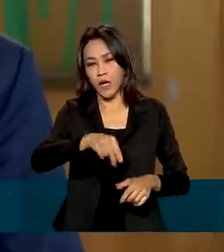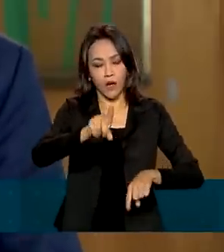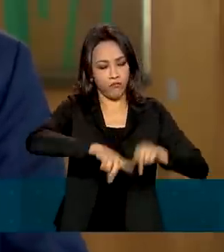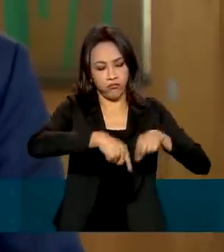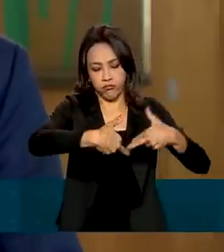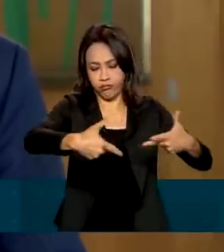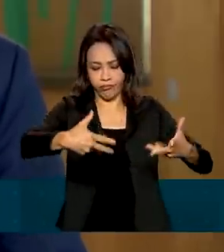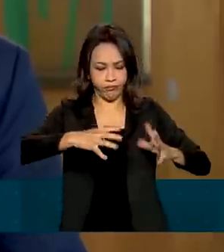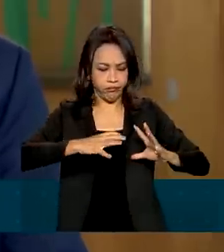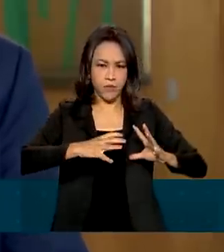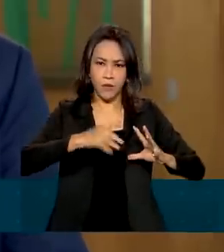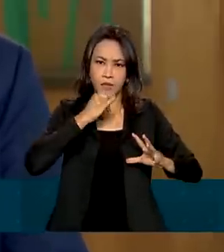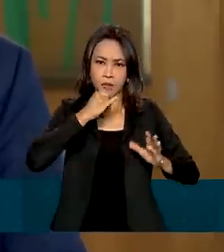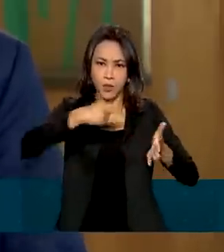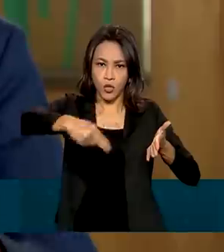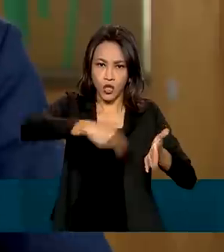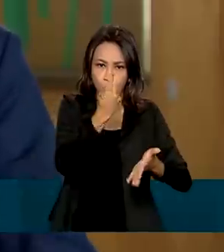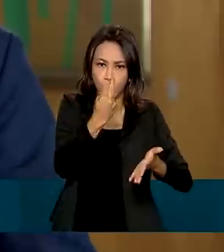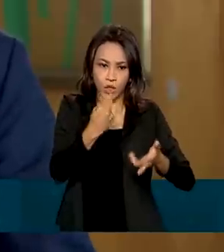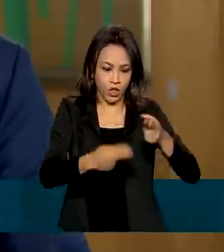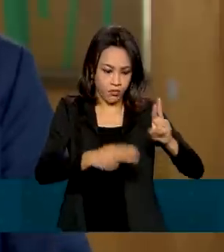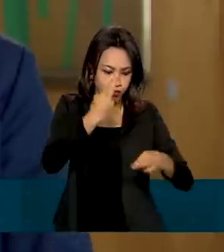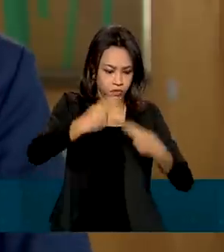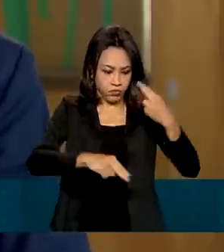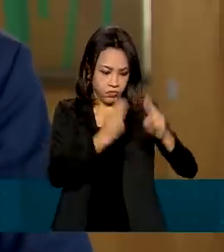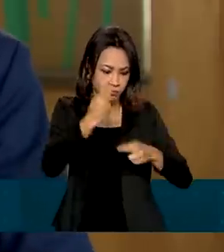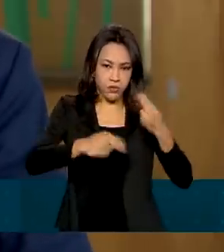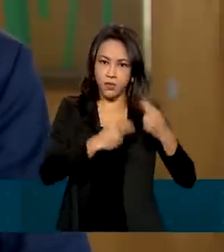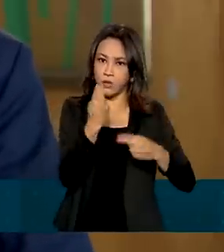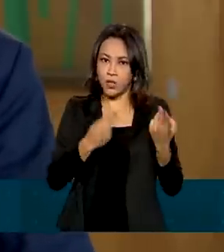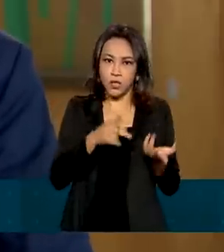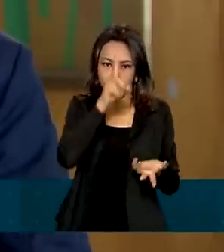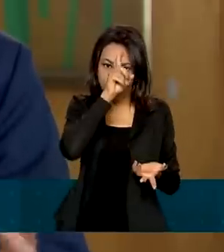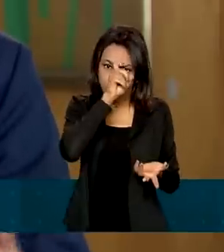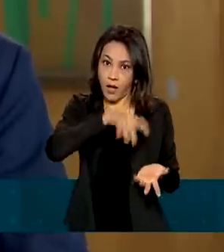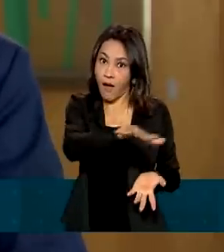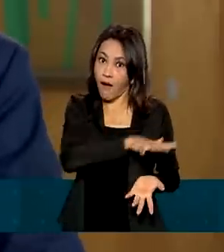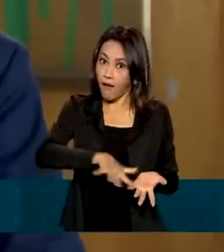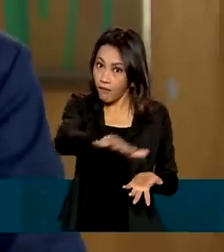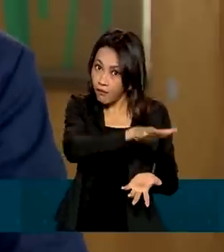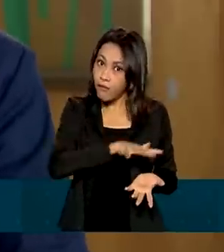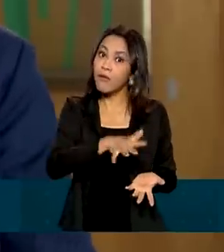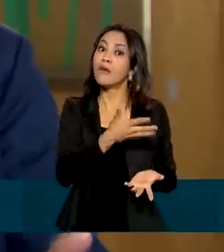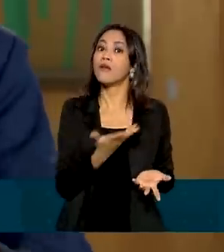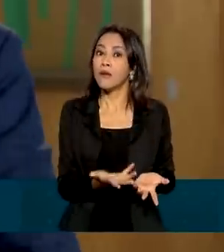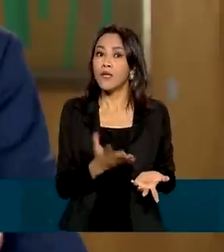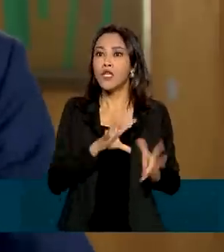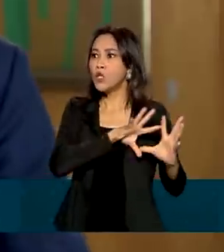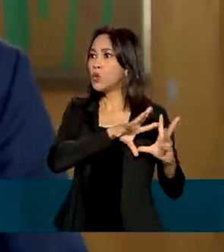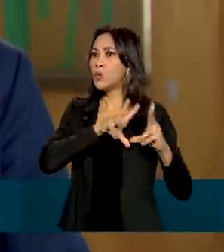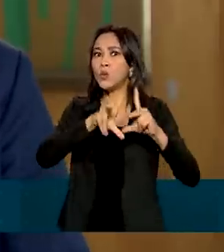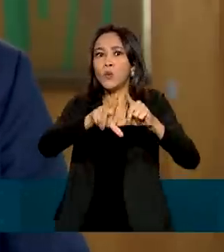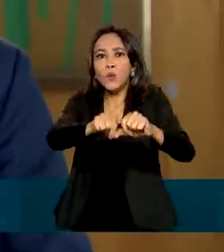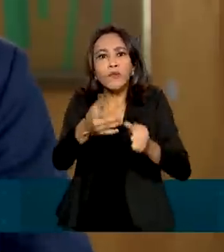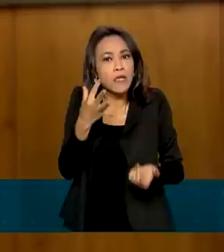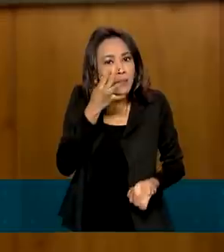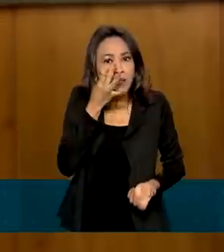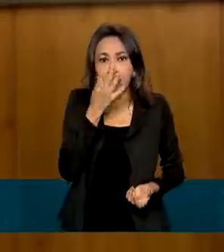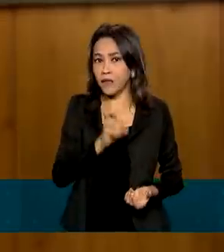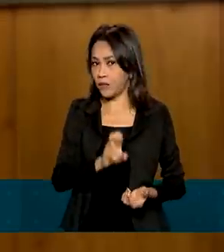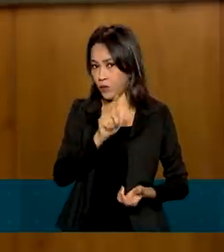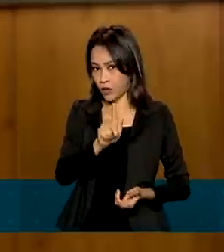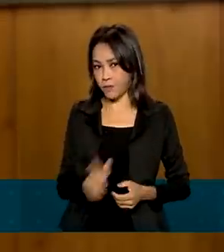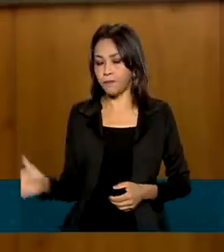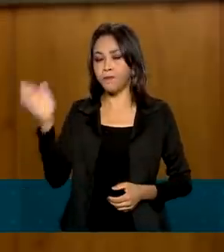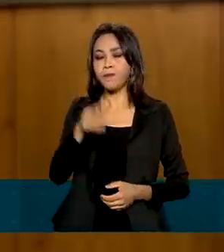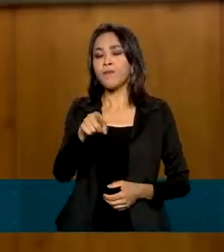com precisão cirúrgica. Cirurgias, no campo da medicina, em tudo vai se fazer presente o 5G. Que